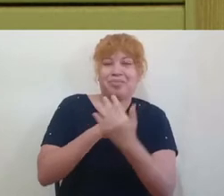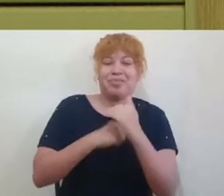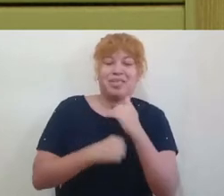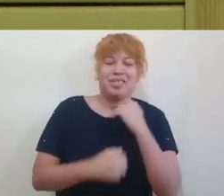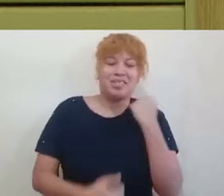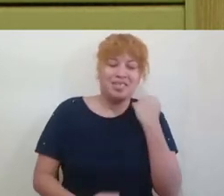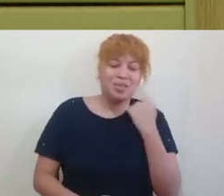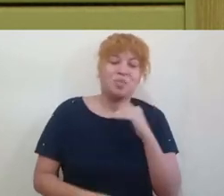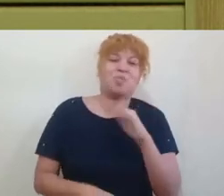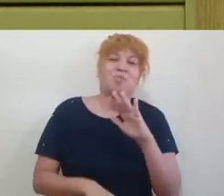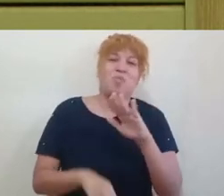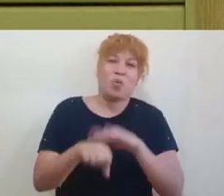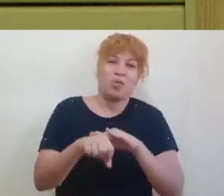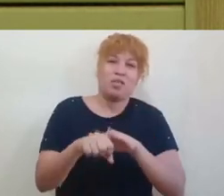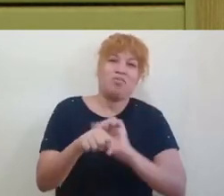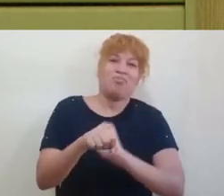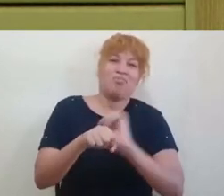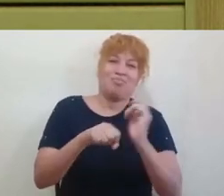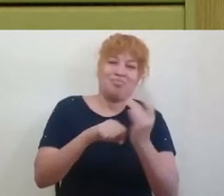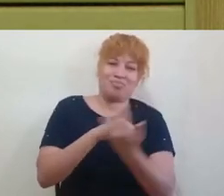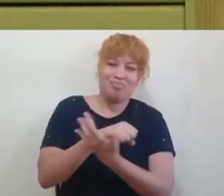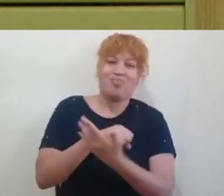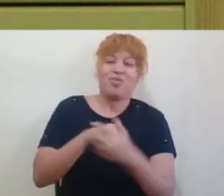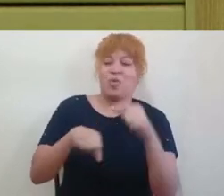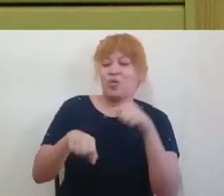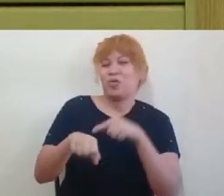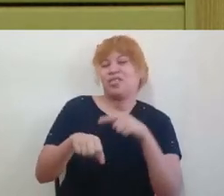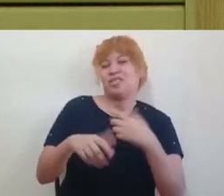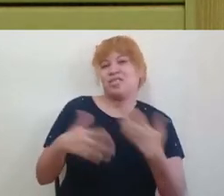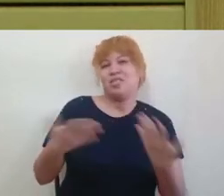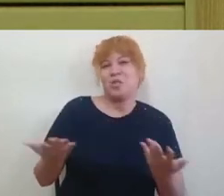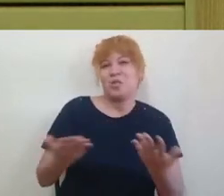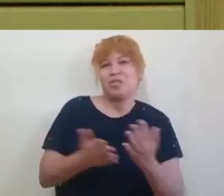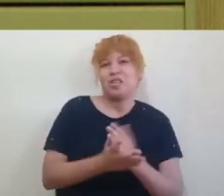da formatura dos nossos estudantes. Com muito esforço